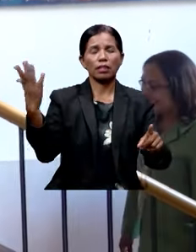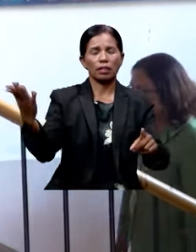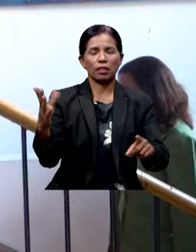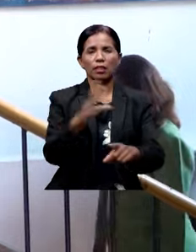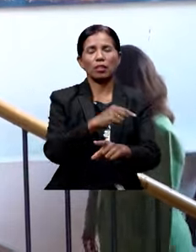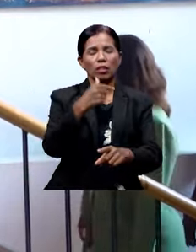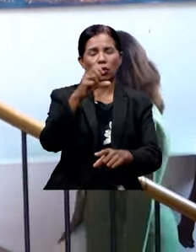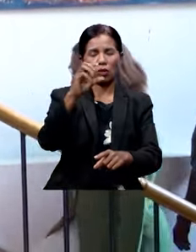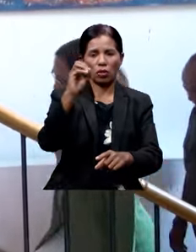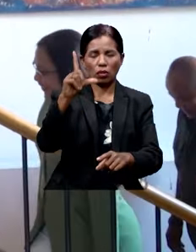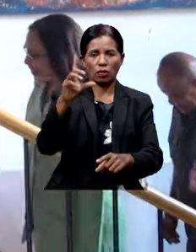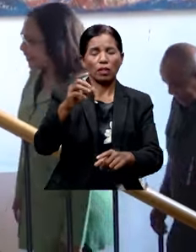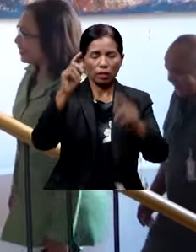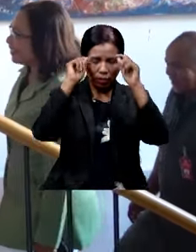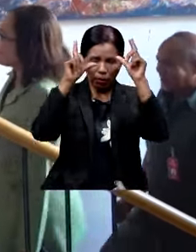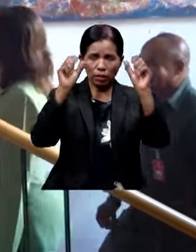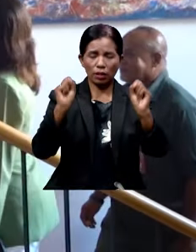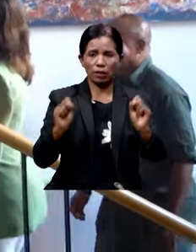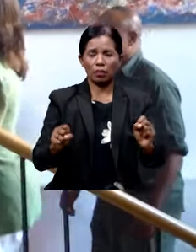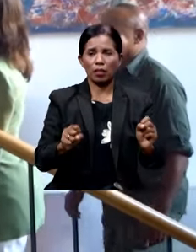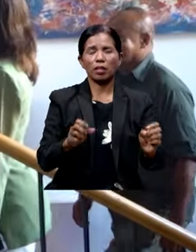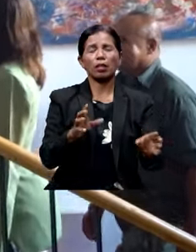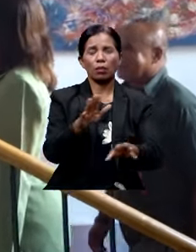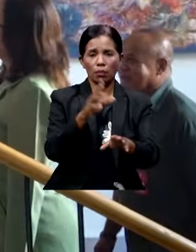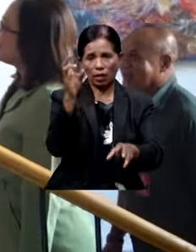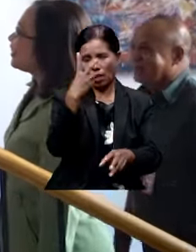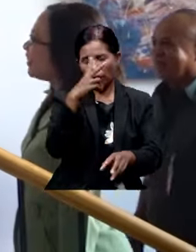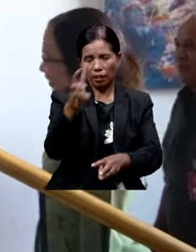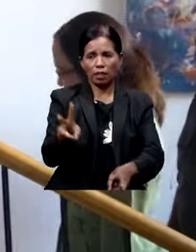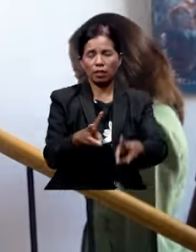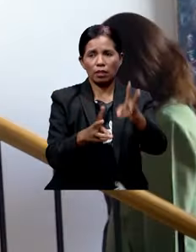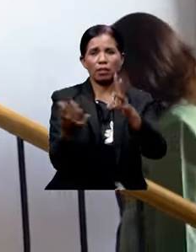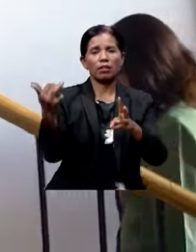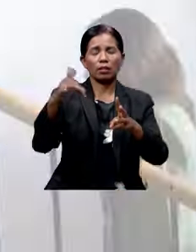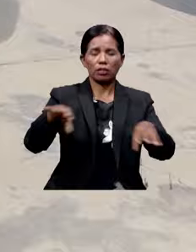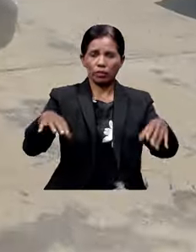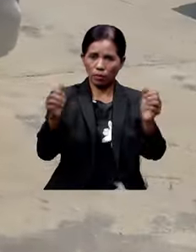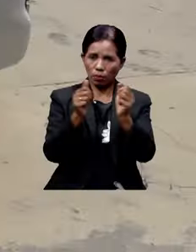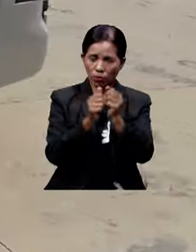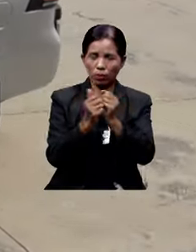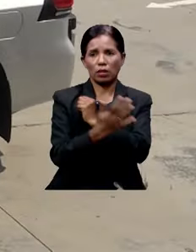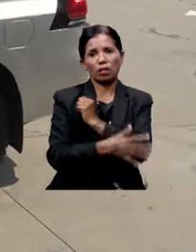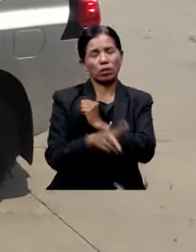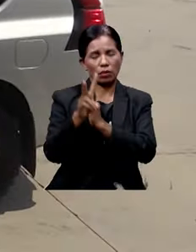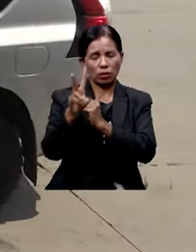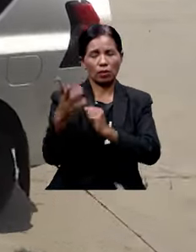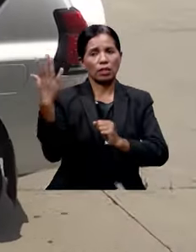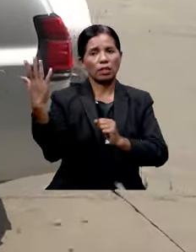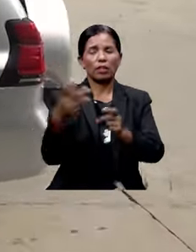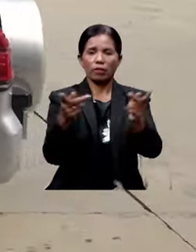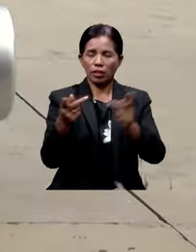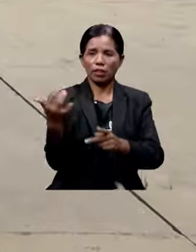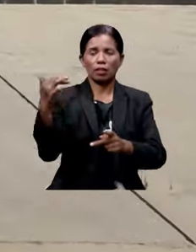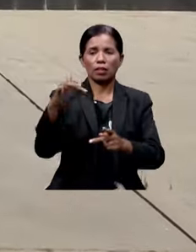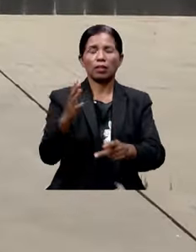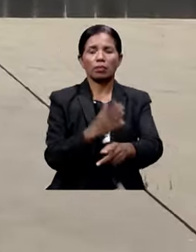Golfo, no Timor-Leste Mons, Bela Explora da Alancira, atualmente em relação bilateral. Liu e a área Siranessa,